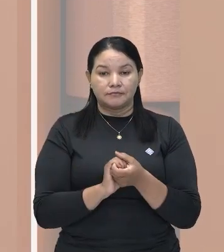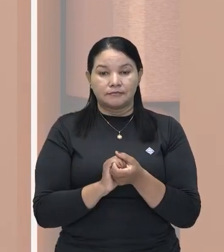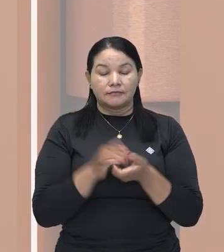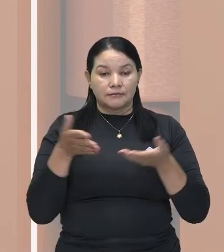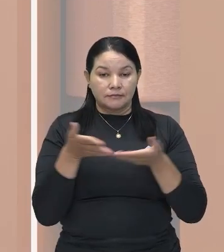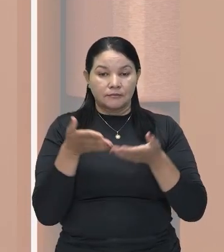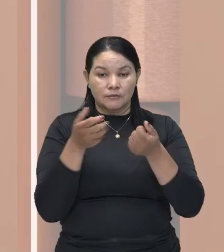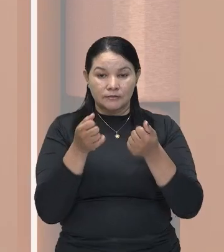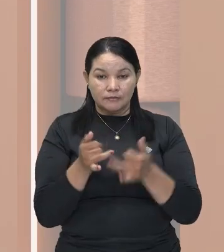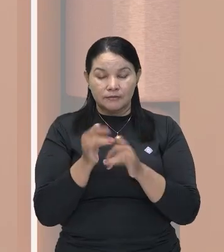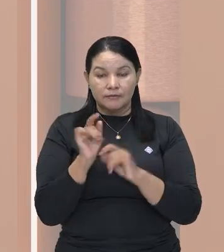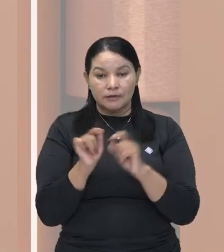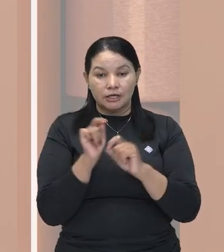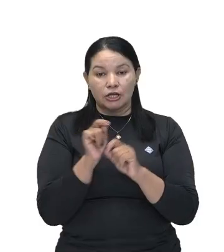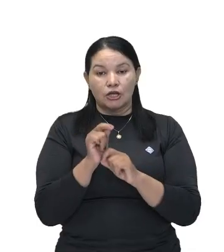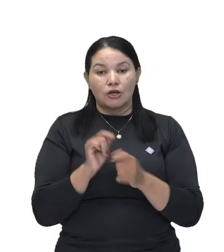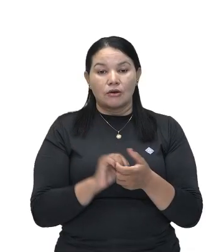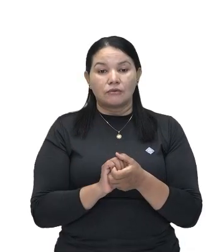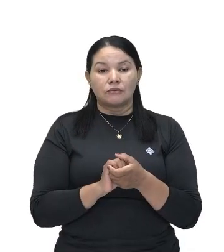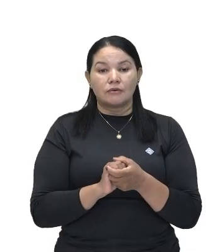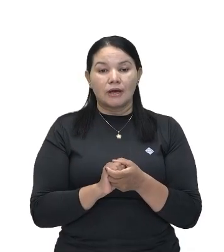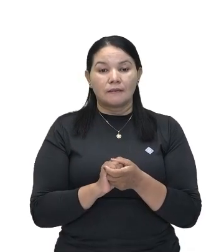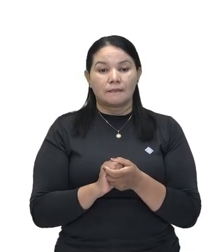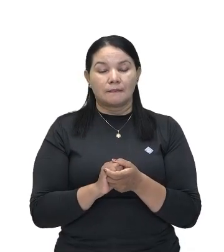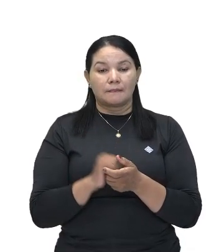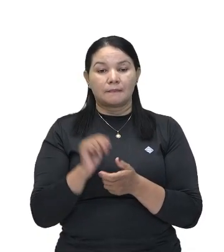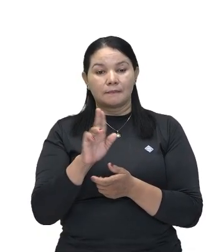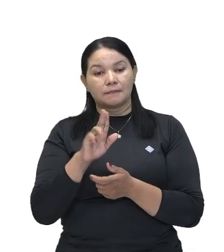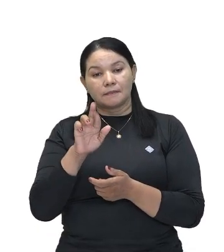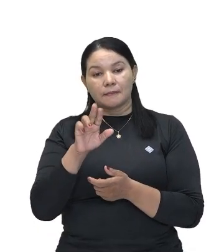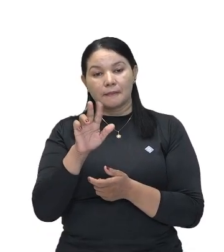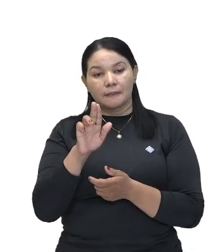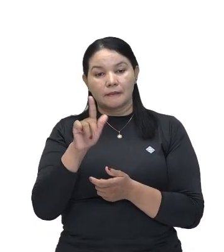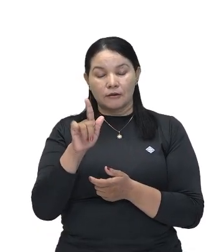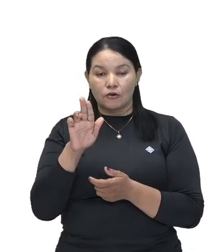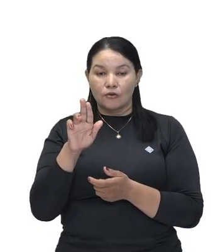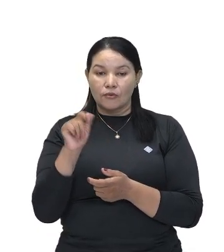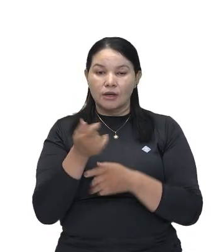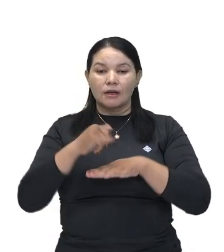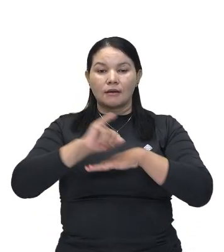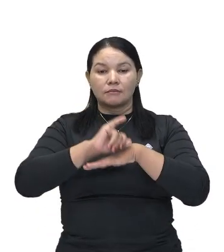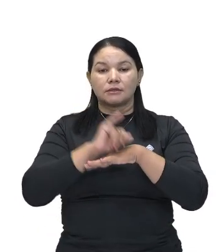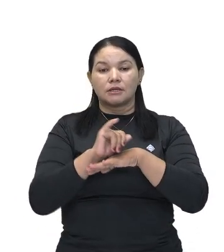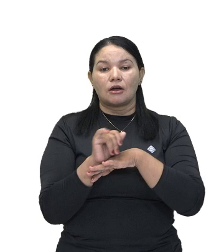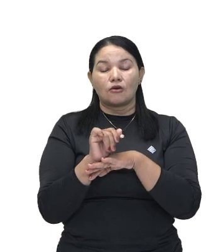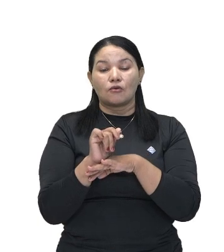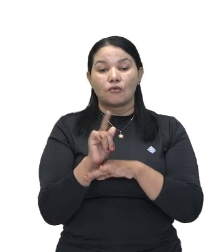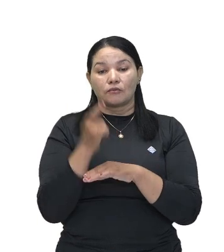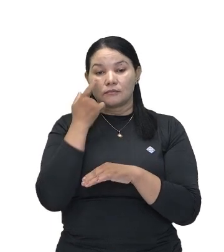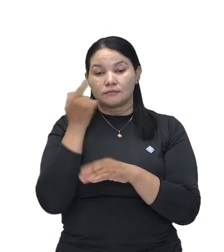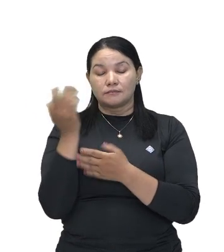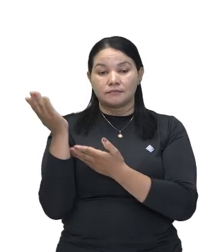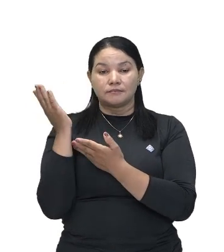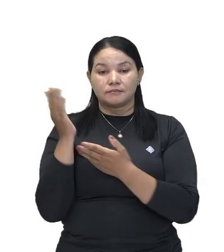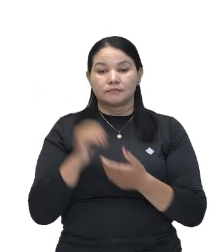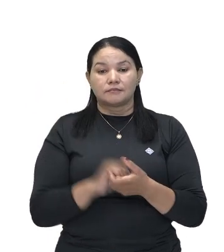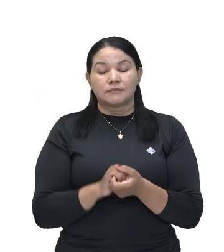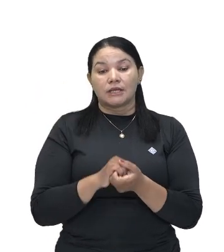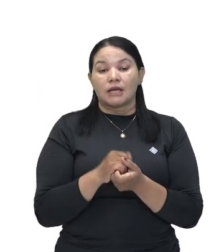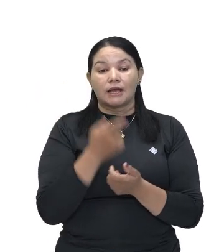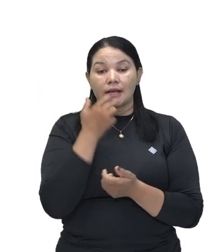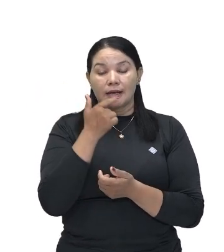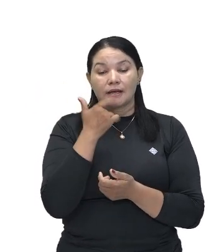sobre o Uruguai. A capital do Uruguai é Montevidéu, tem como idioma oficial o